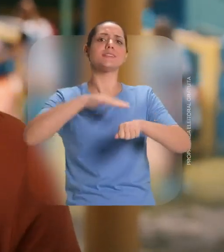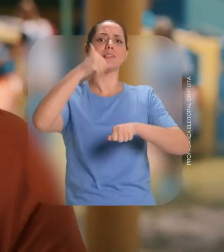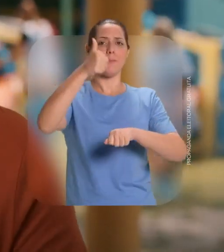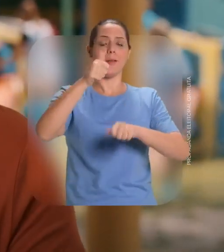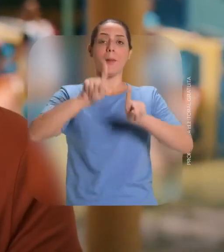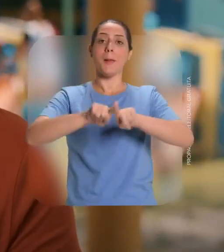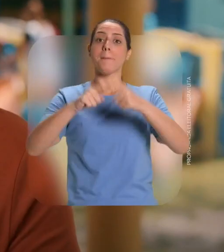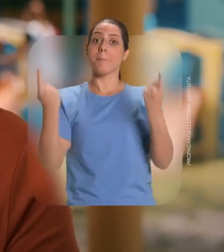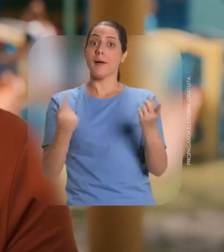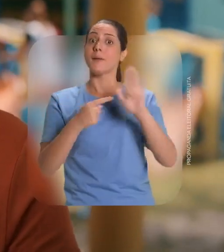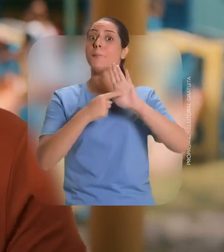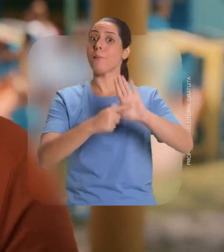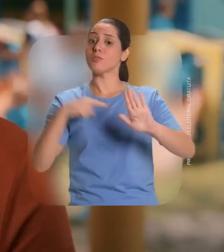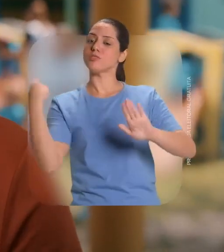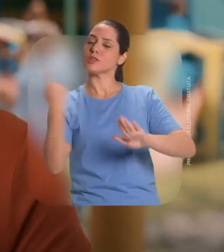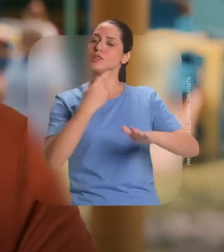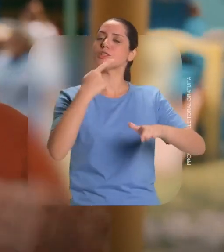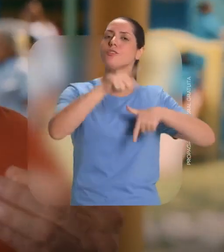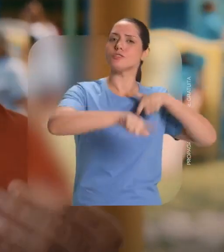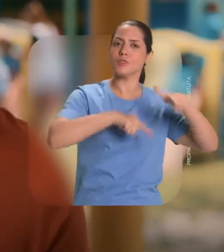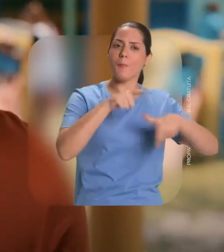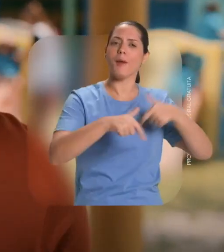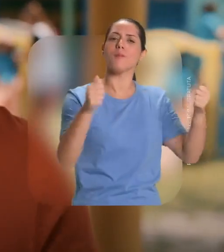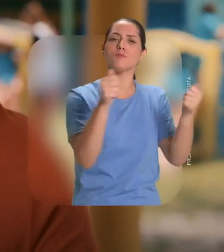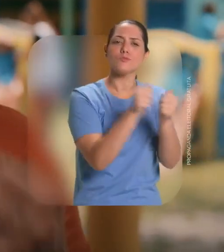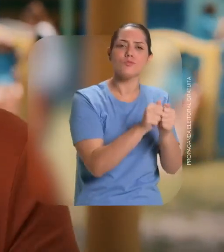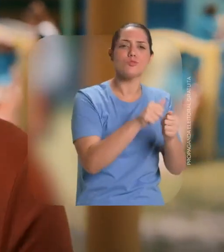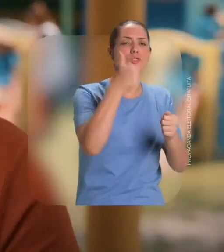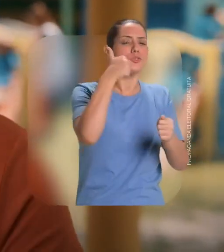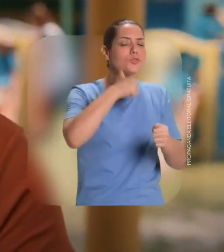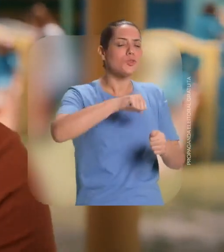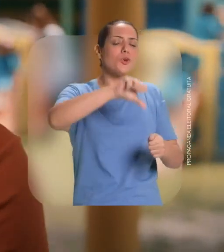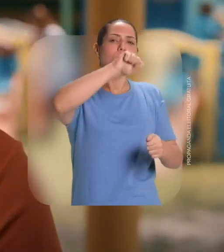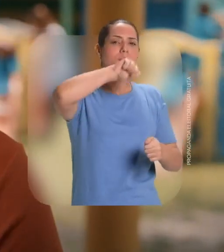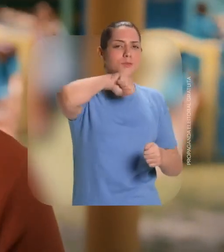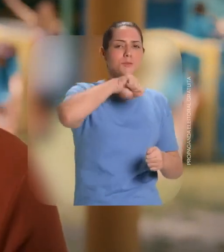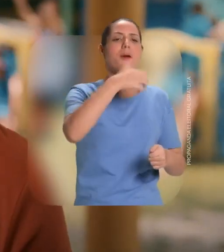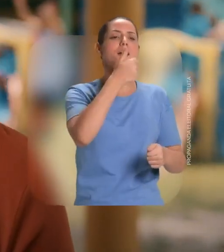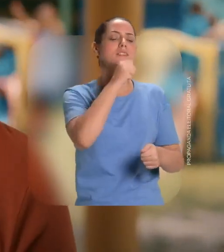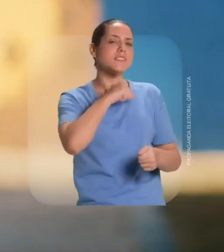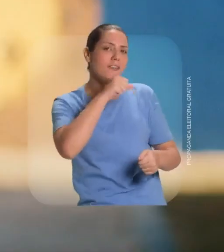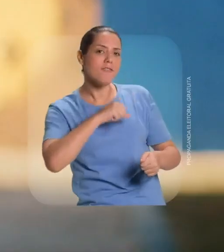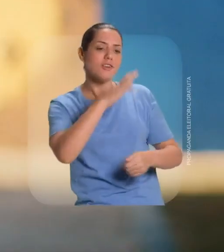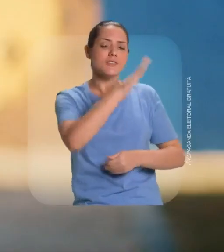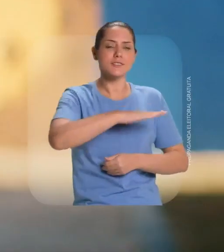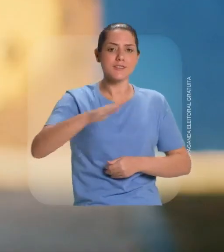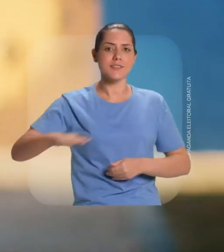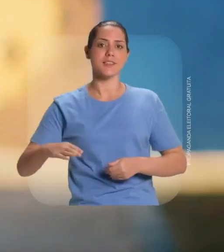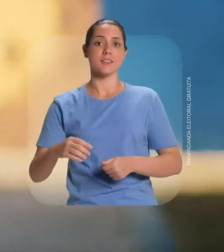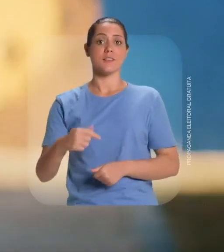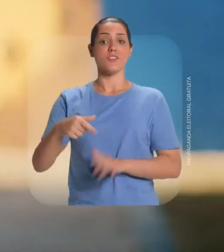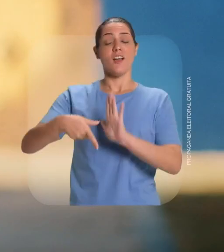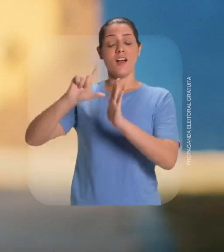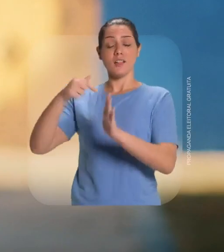é a prova de que estamos trabalhando muito pelas mães, avós e crianças manauaras. Eu venho